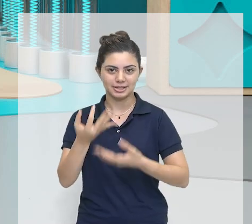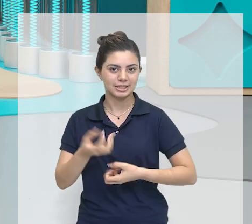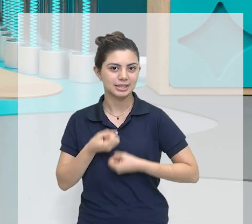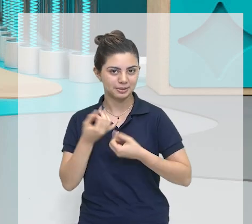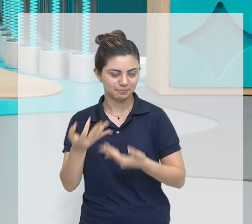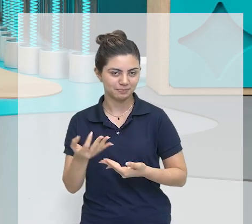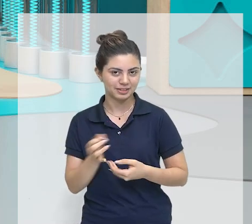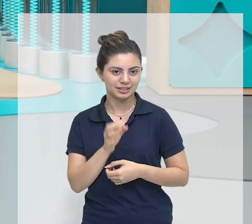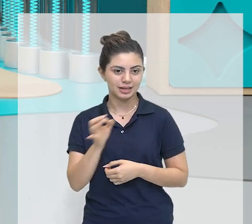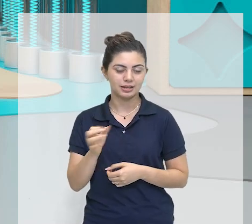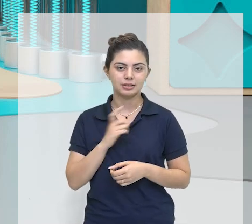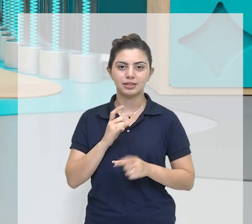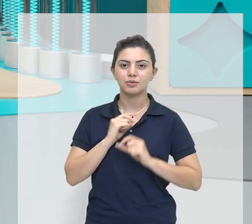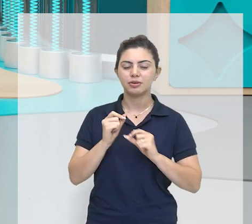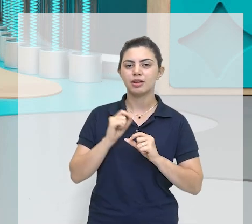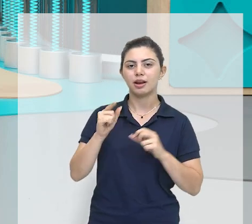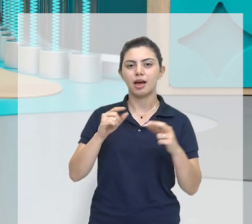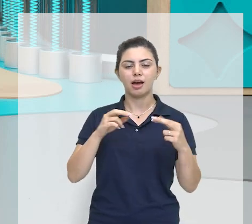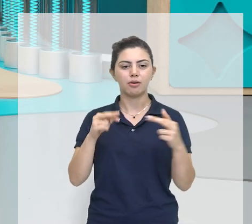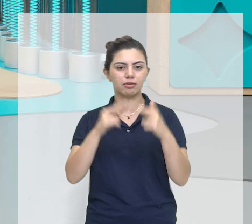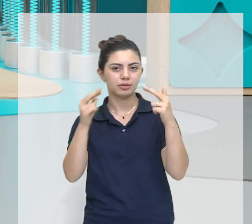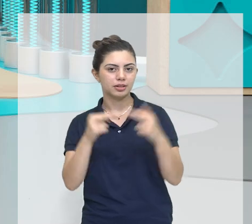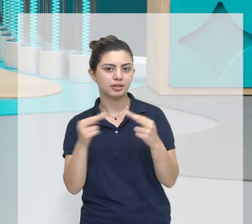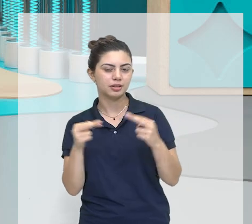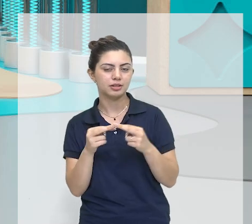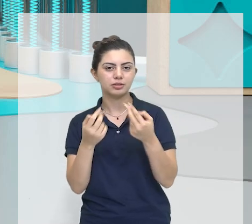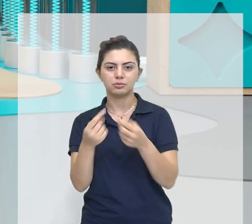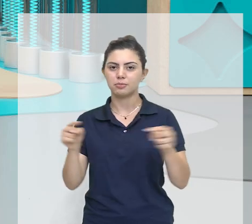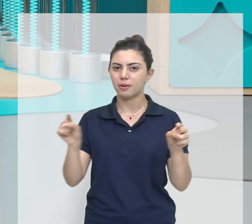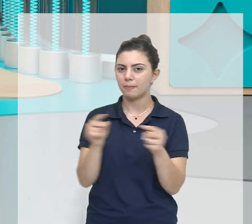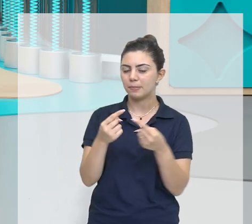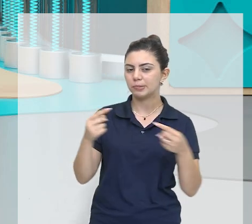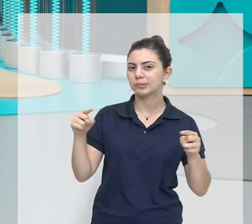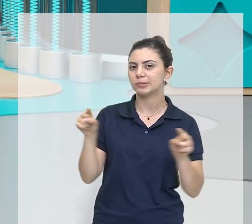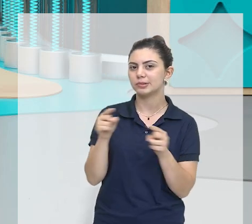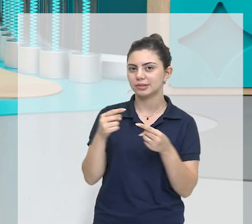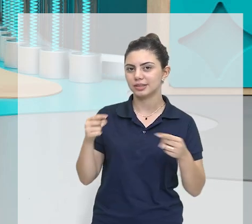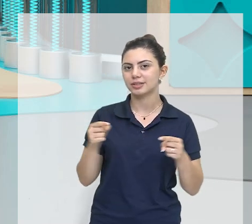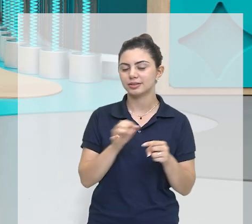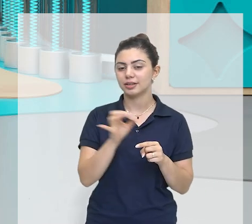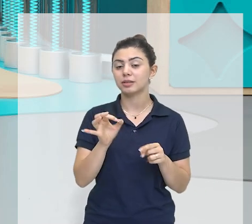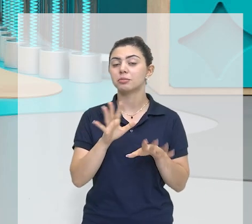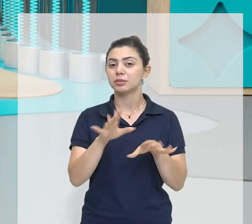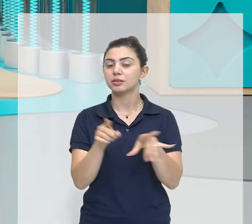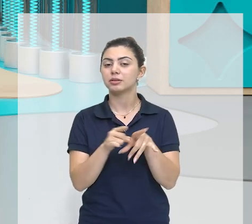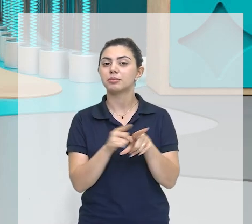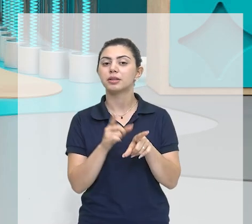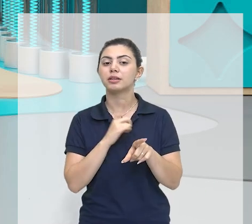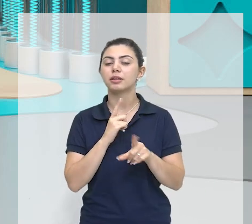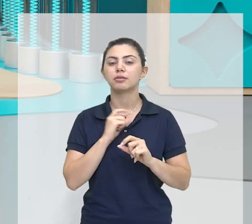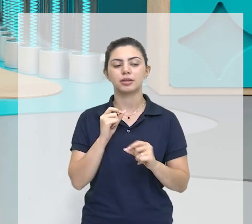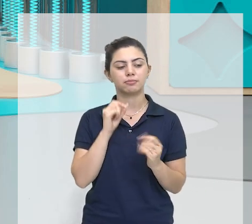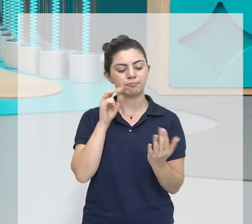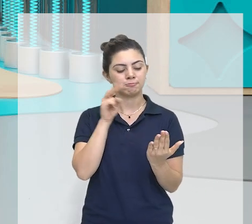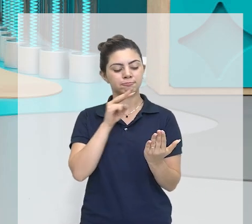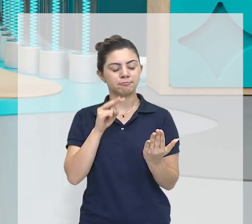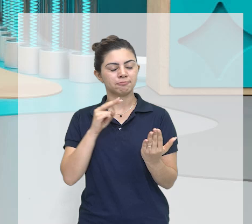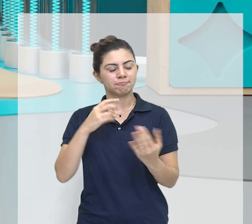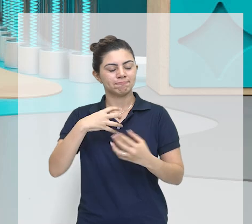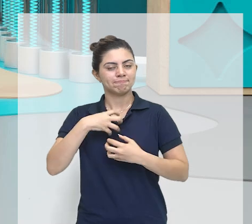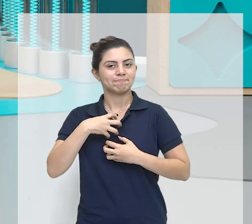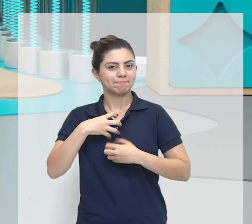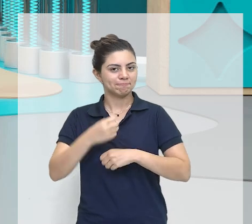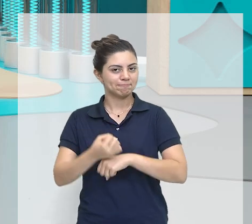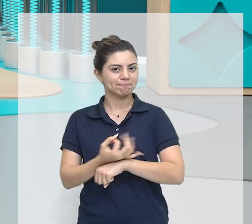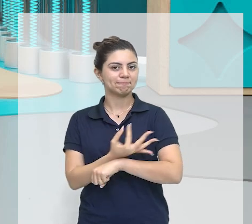o ritmo, a sonoridade, a musicalidade e, além disso, ela vai despertar sentimentos no